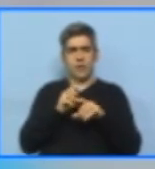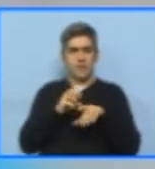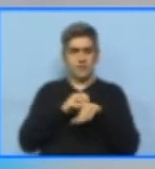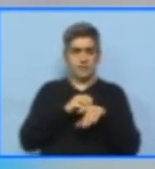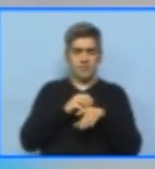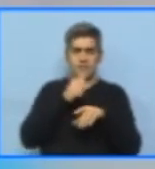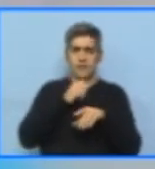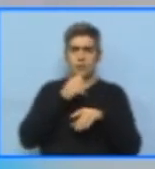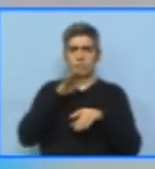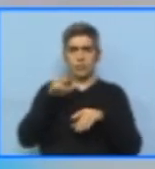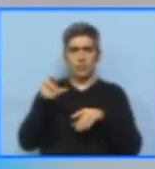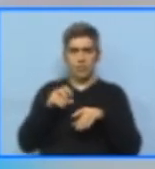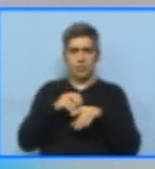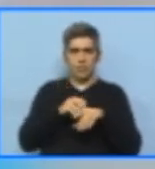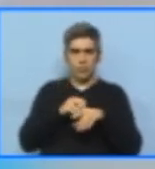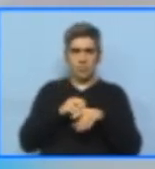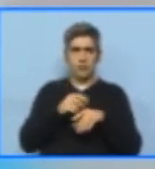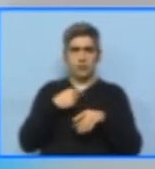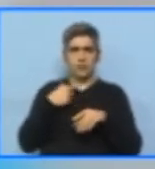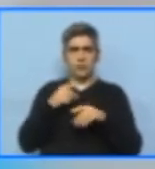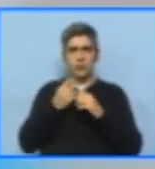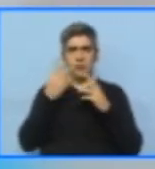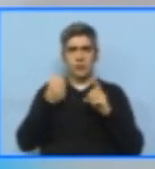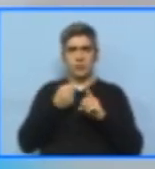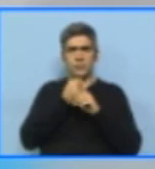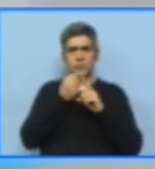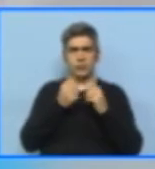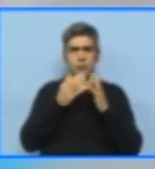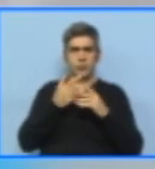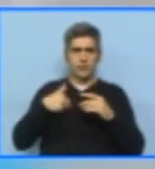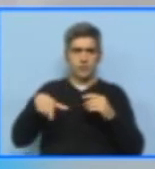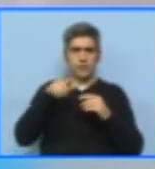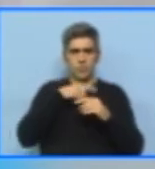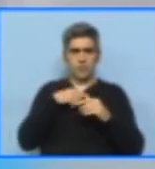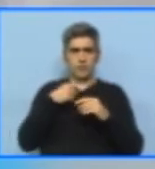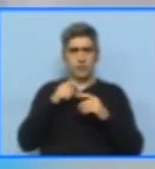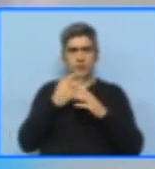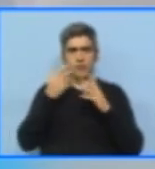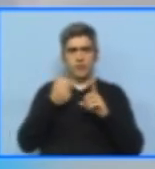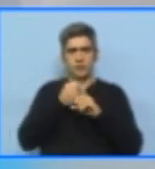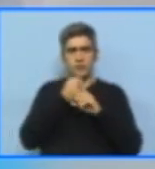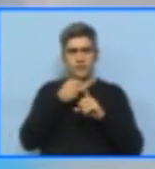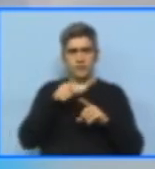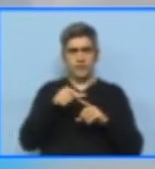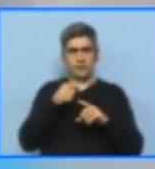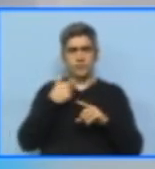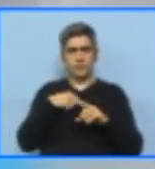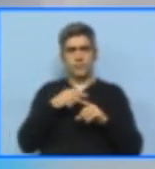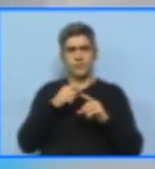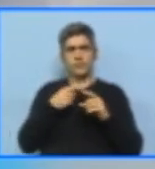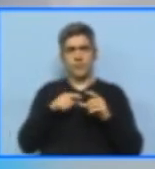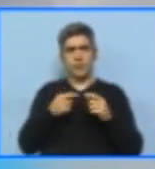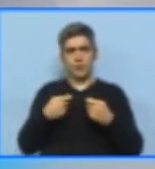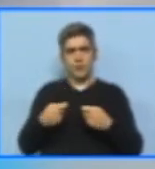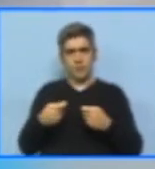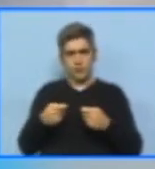Que vivem do sangue dos outros. E nós temos esse grande desafio, todos os operadores de mídia em Portugal têm esse desafio. Nós temos